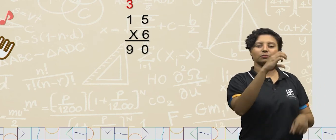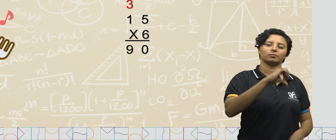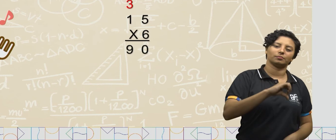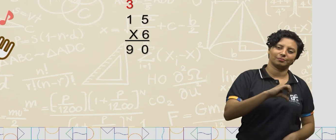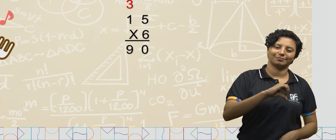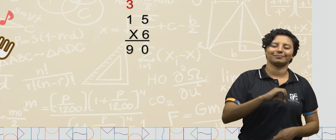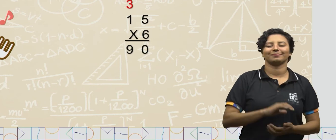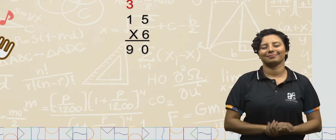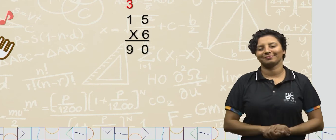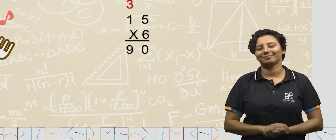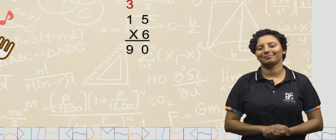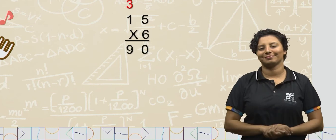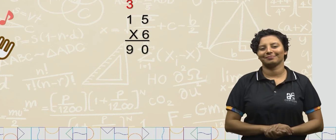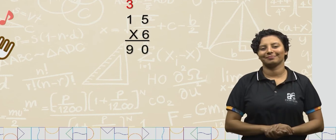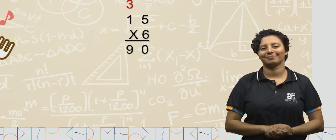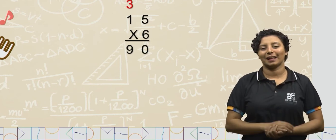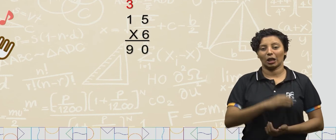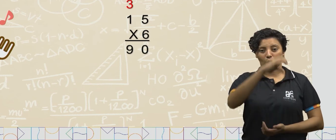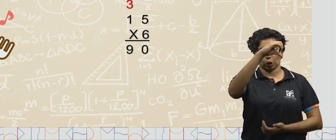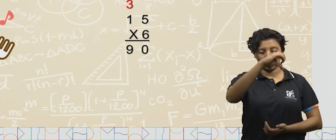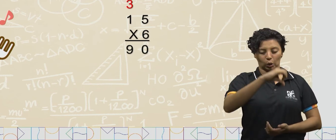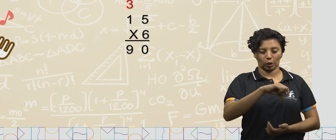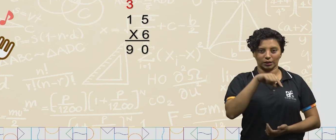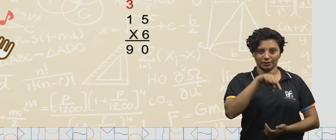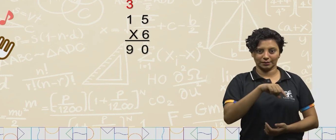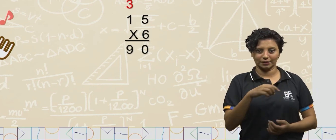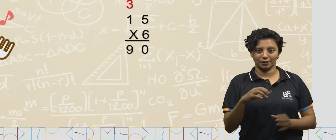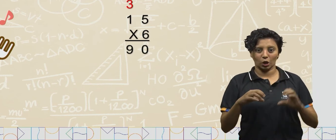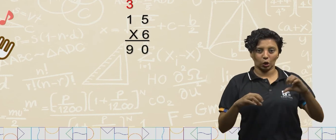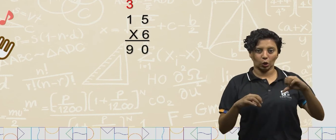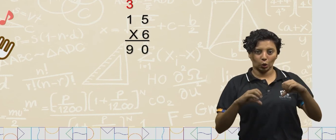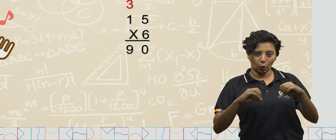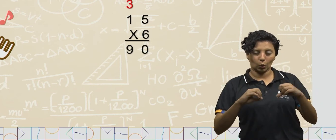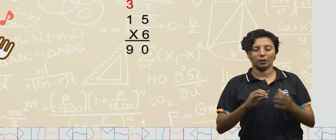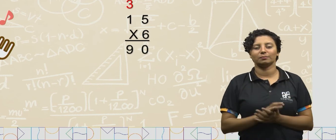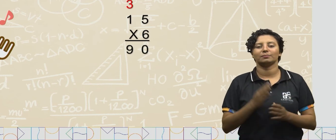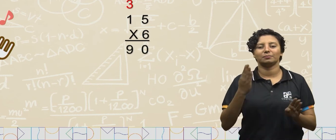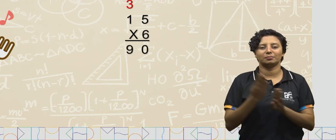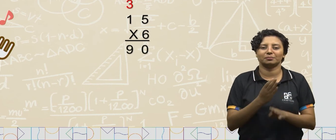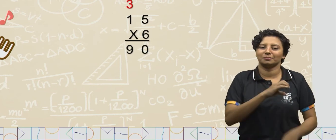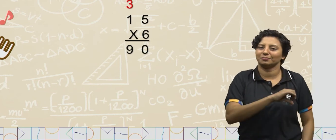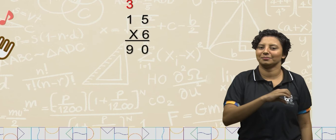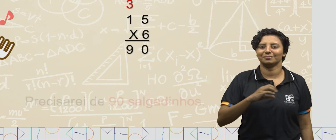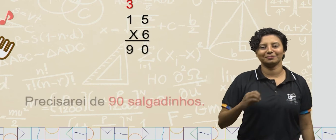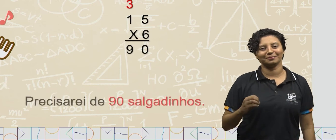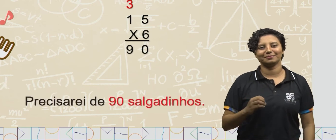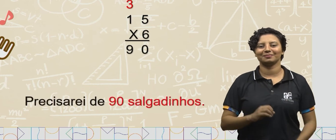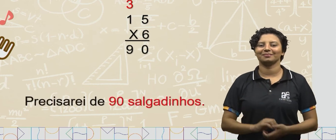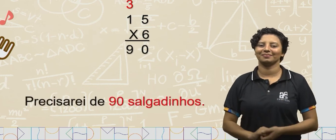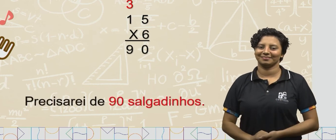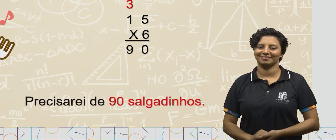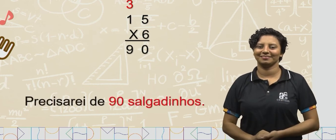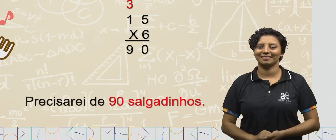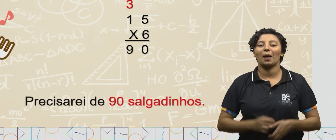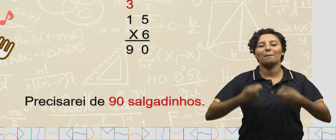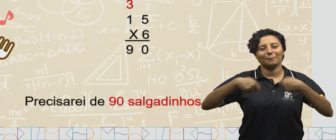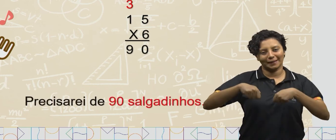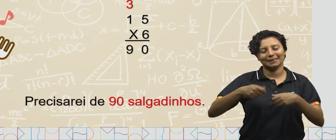3, 9. Coloque o seu 9 acompanhando o 0 e temos a nossa resposta,